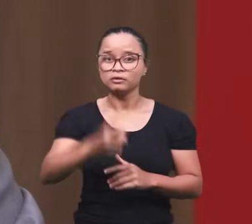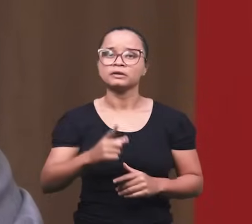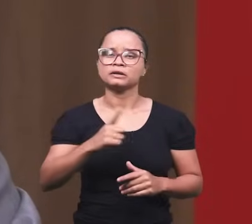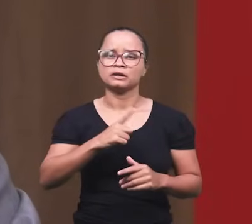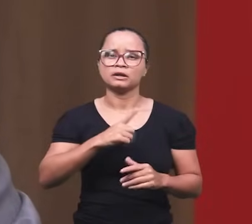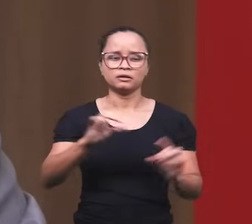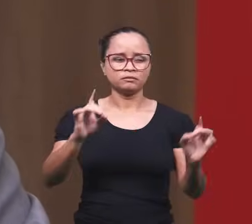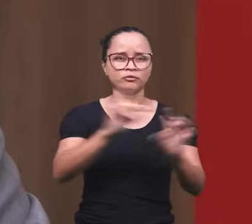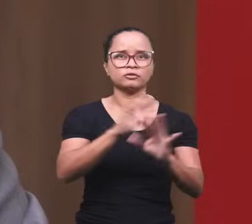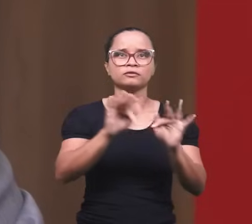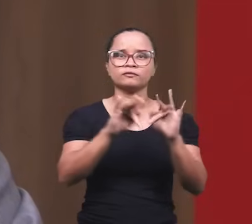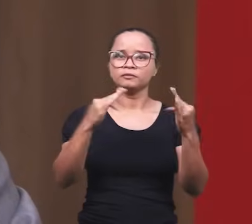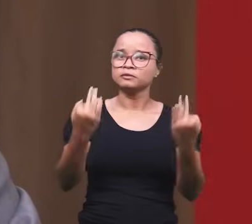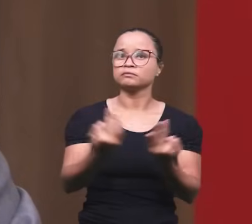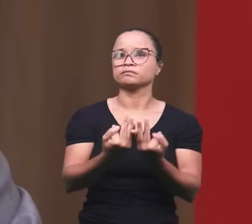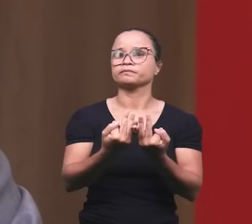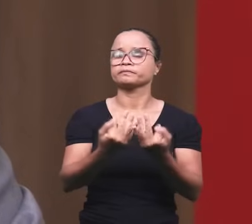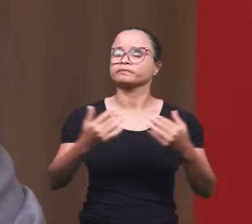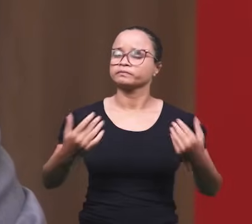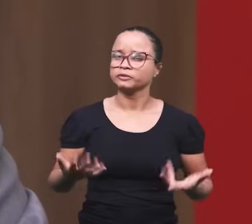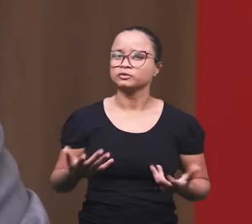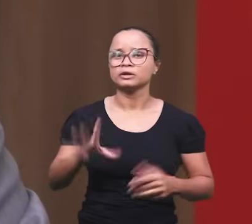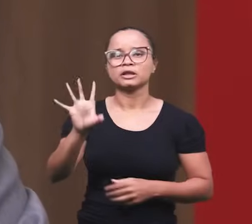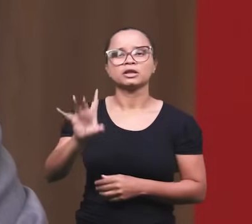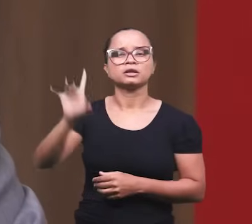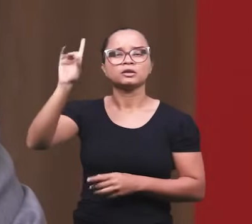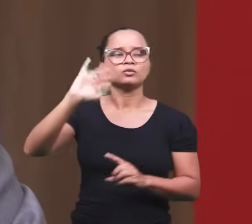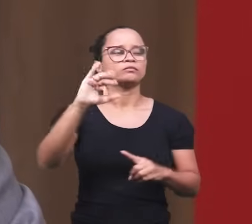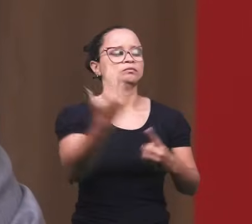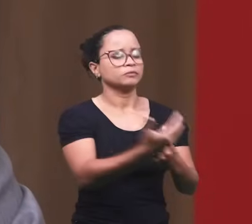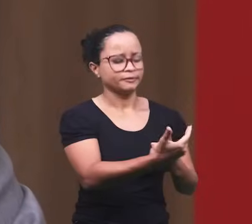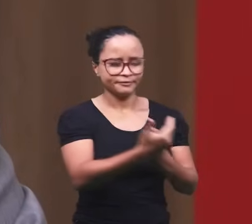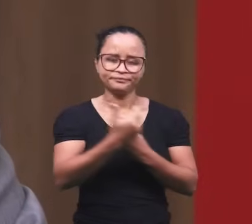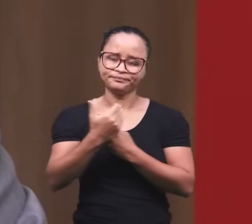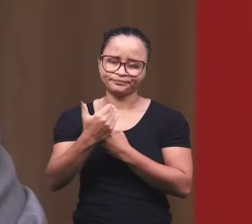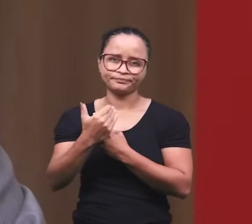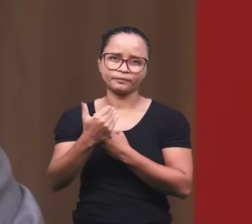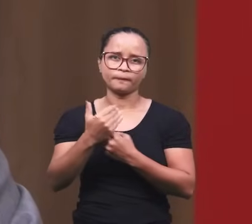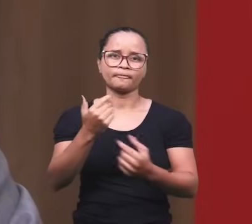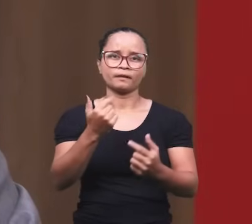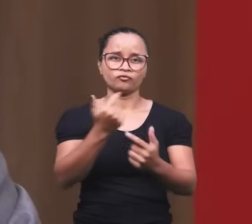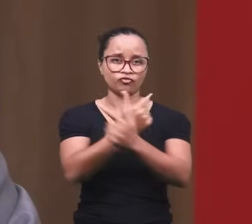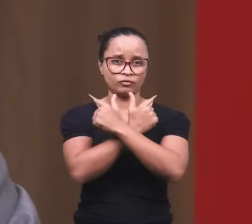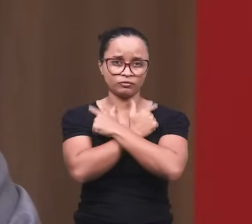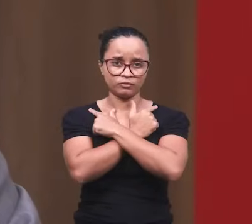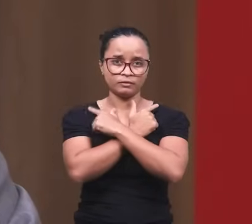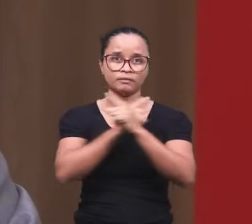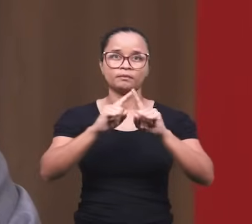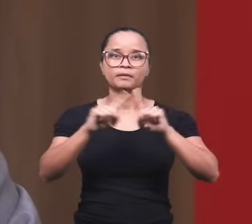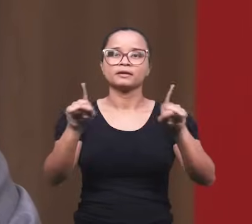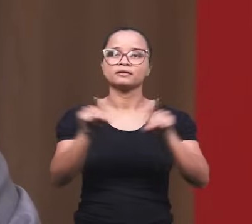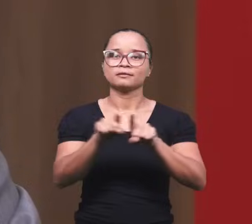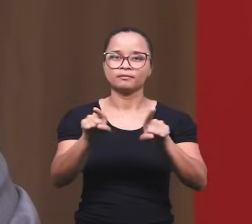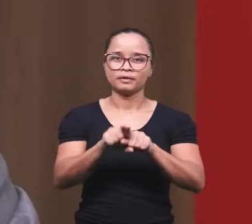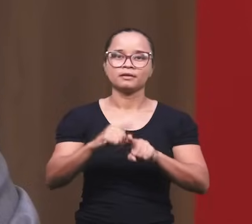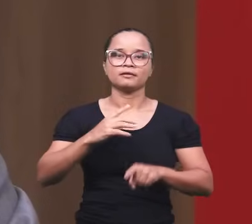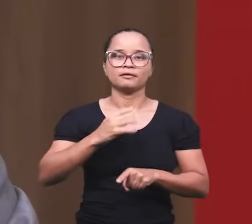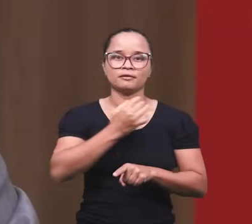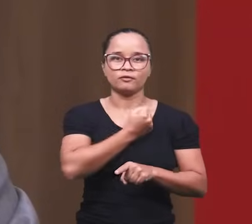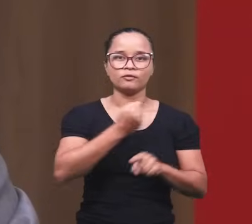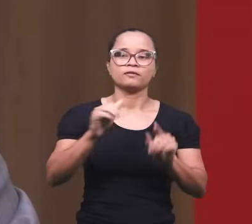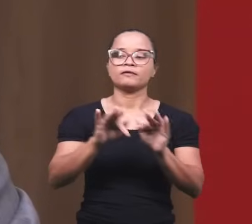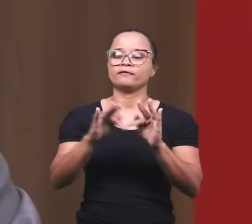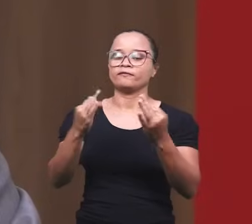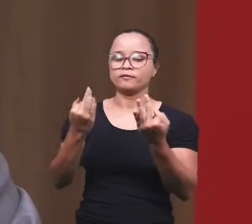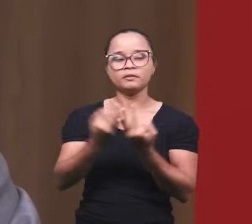família tá definido muito bem então e Deus dá o livramento a Ló mas salva também